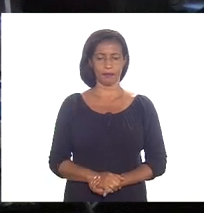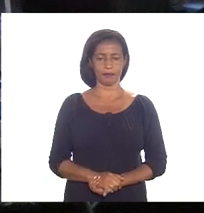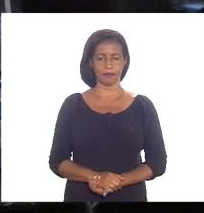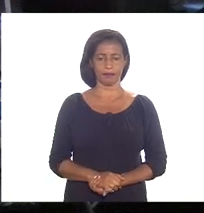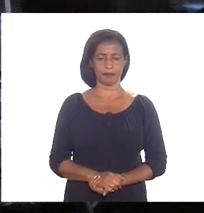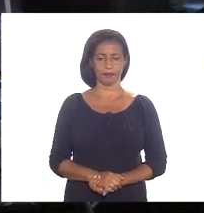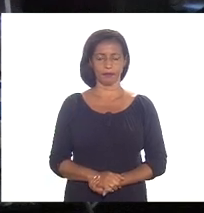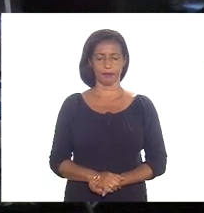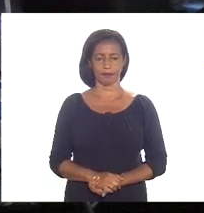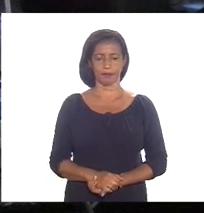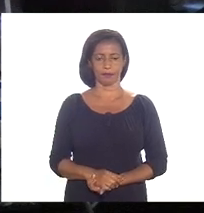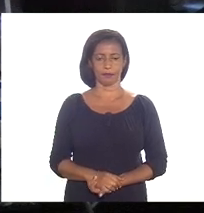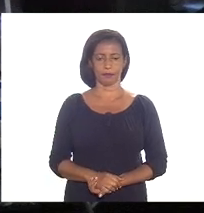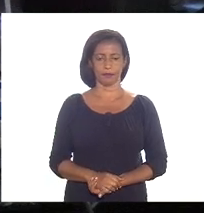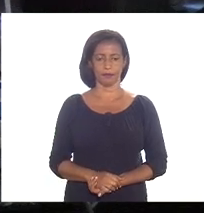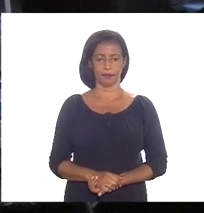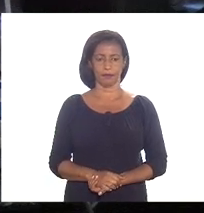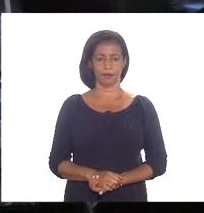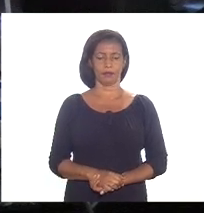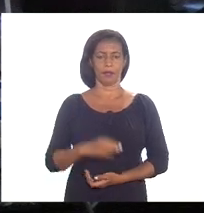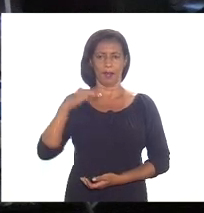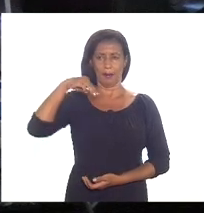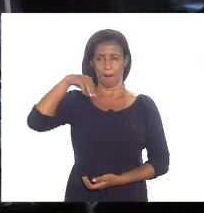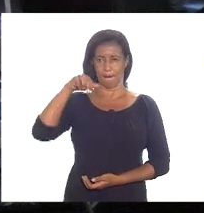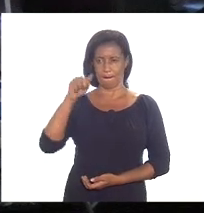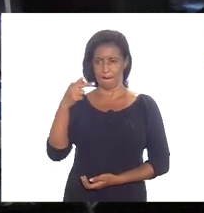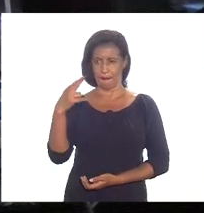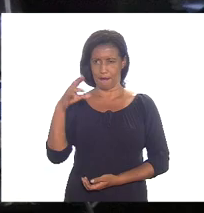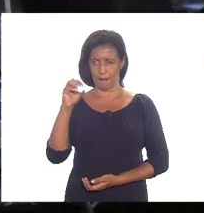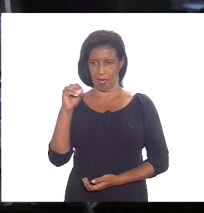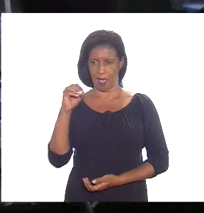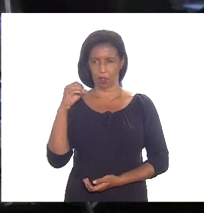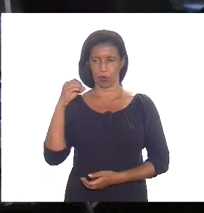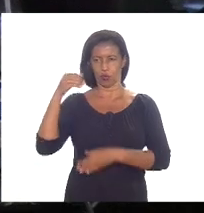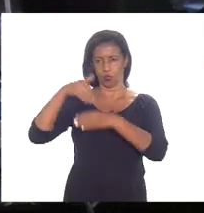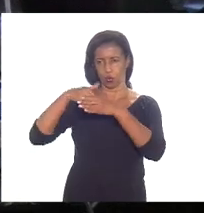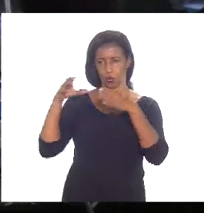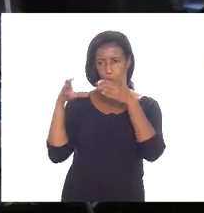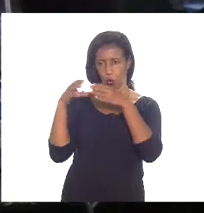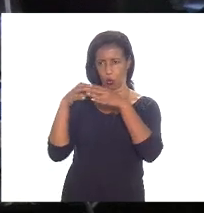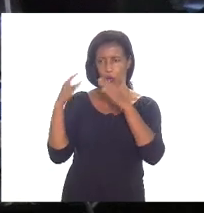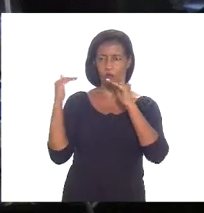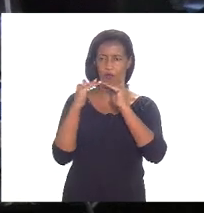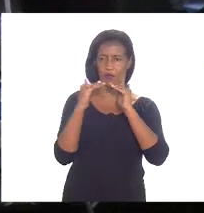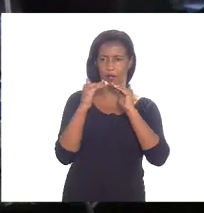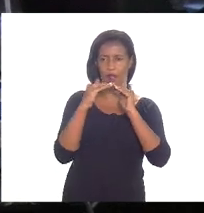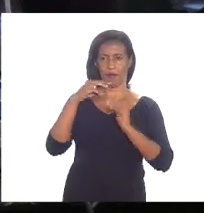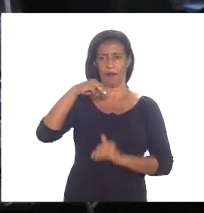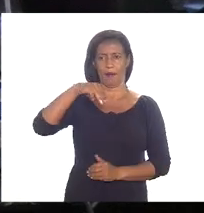Deputado Marcos Vinícius votou no grupo favorável. Deputada Marta Rocha.